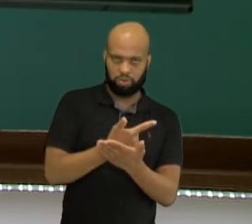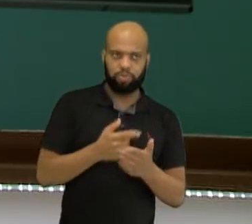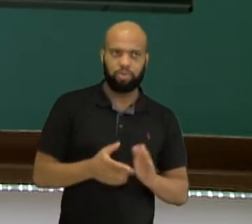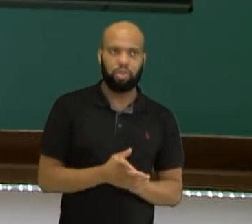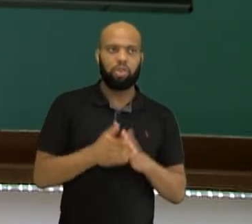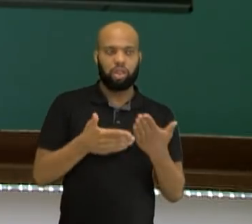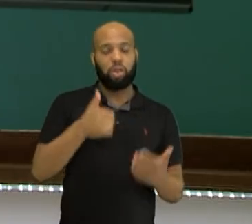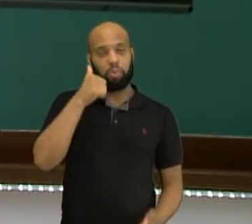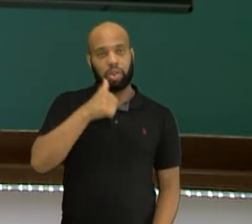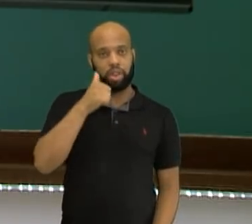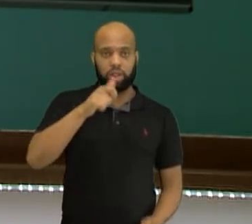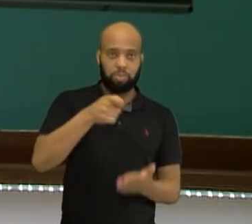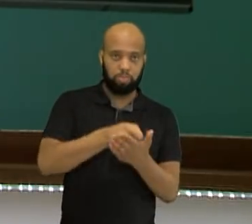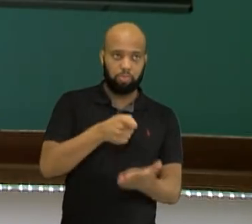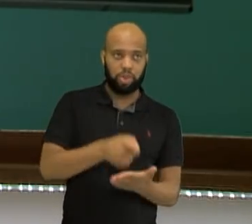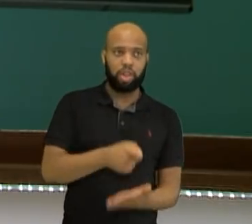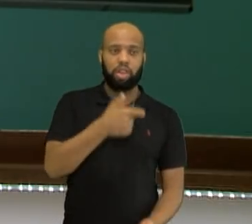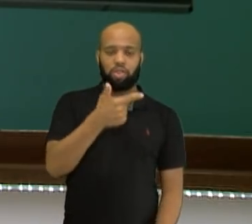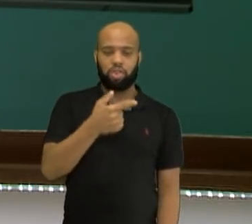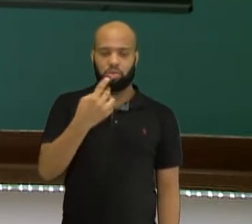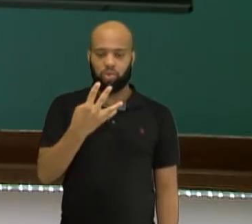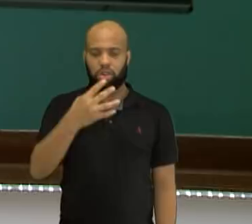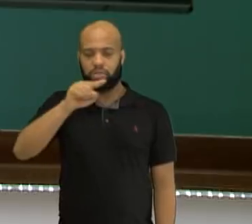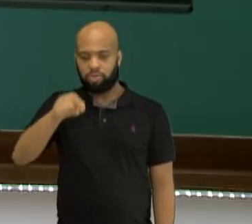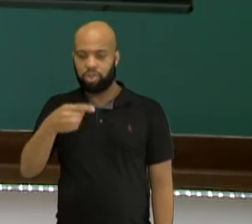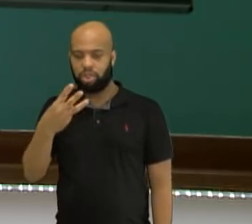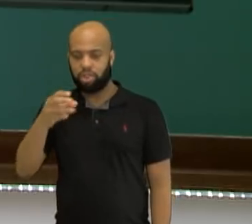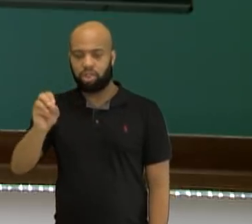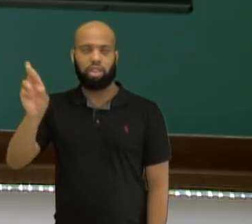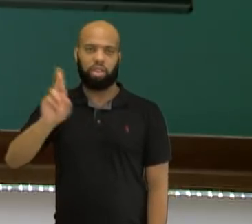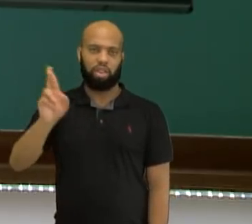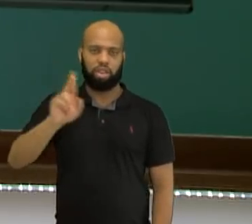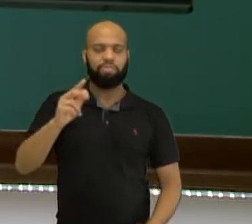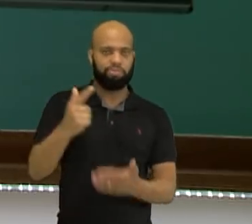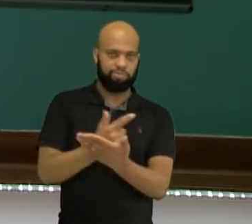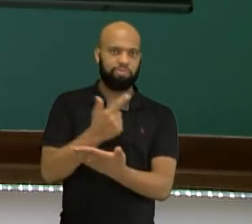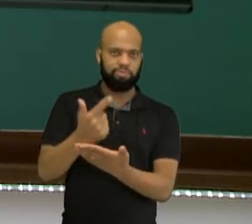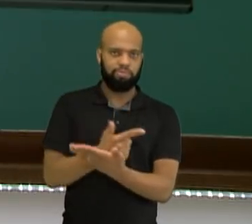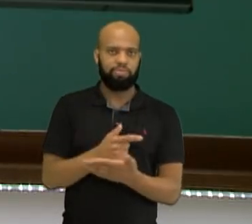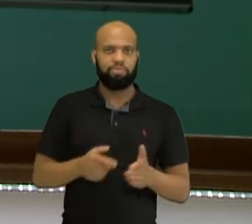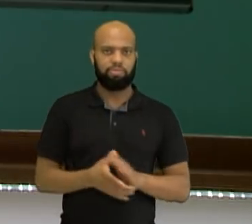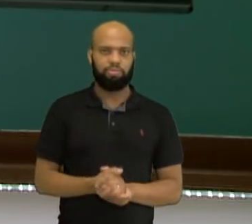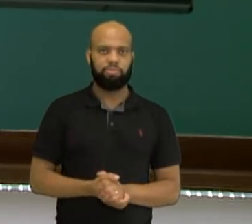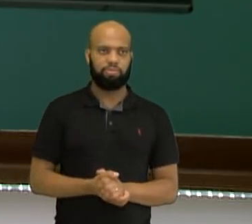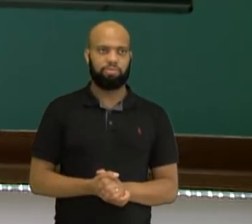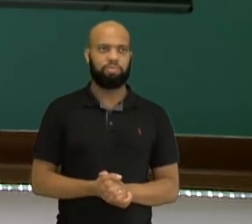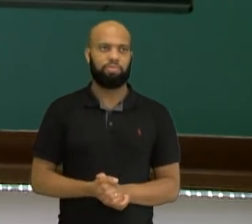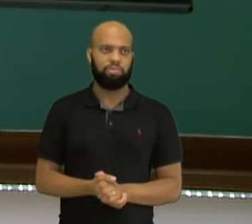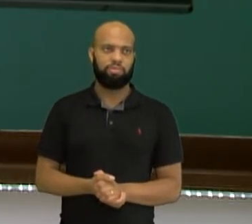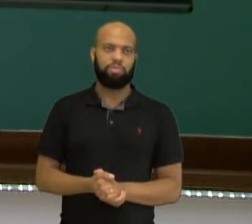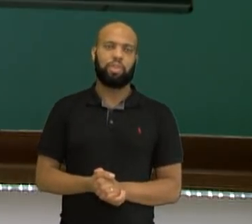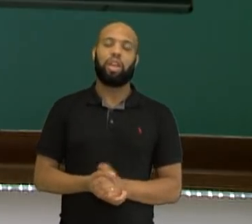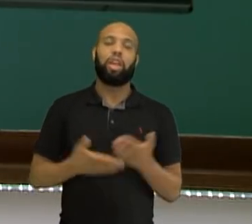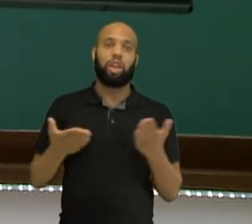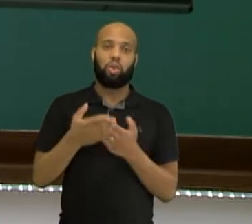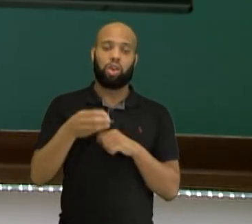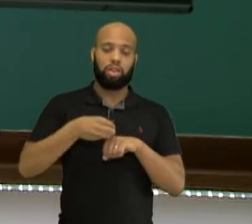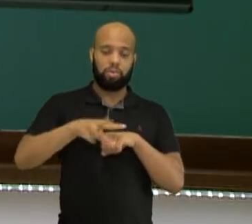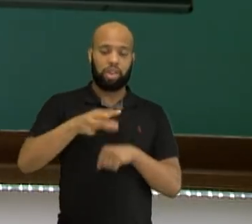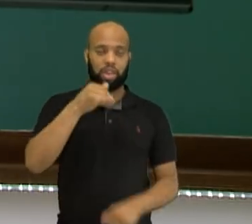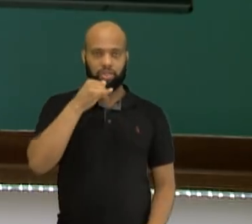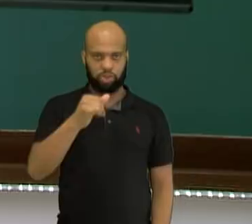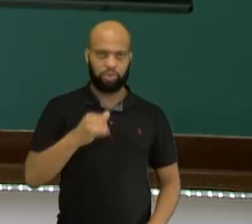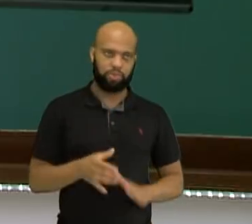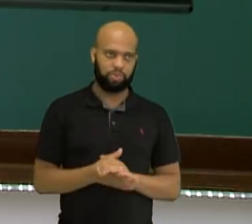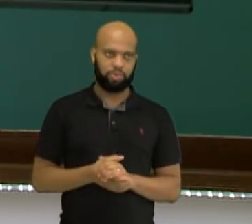Portanto, a Marina vai gastar R$ 24,30 no seu livro. Tá bom? Um lembrete para você agora.